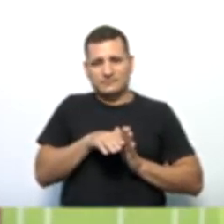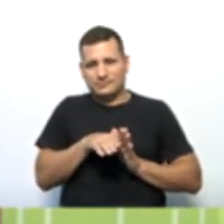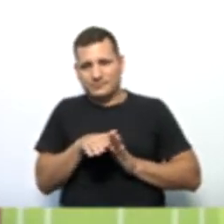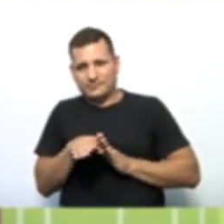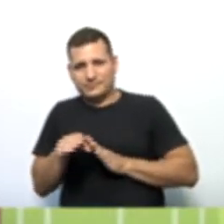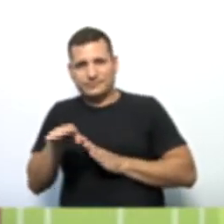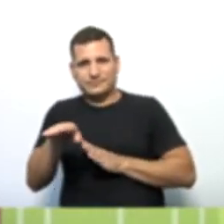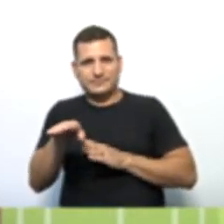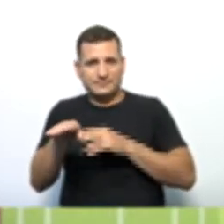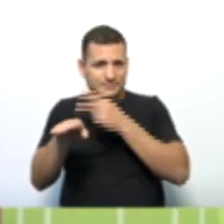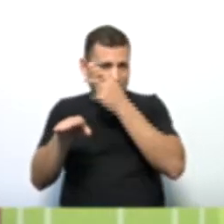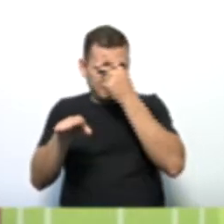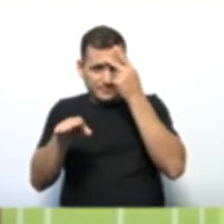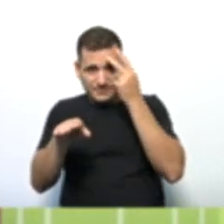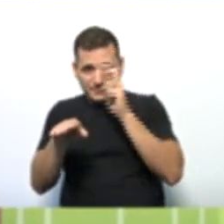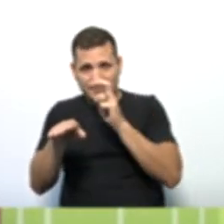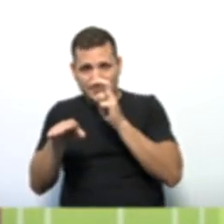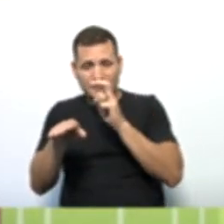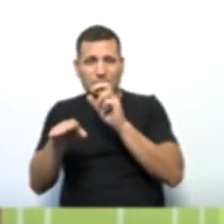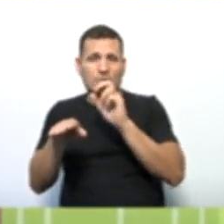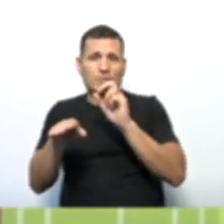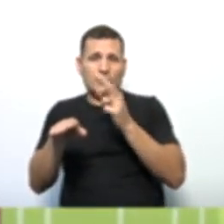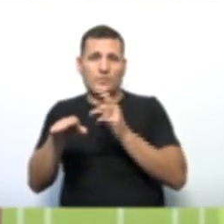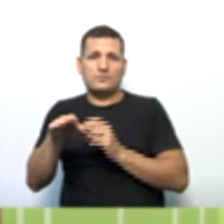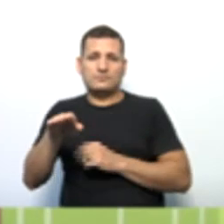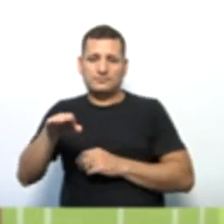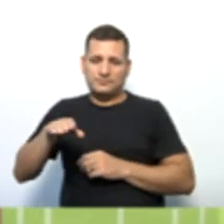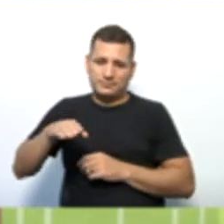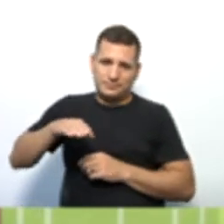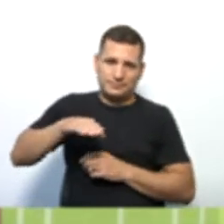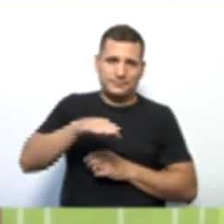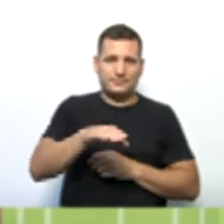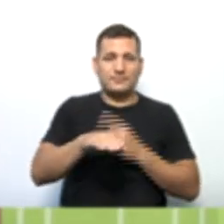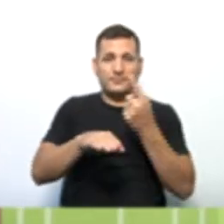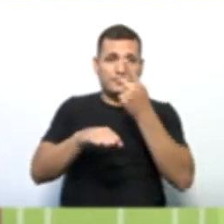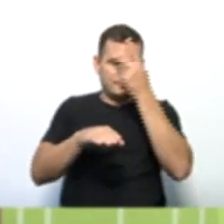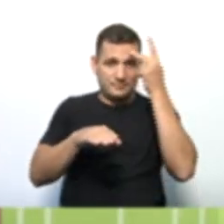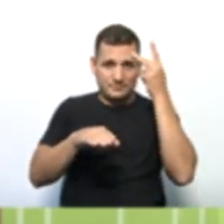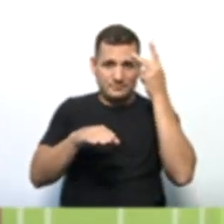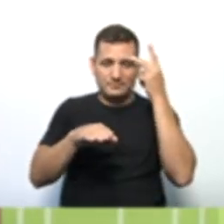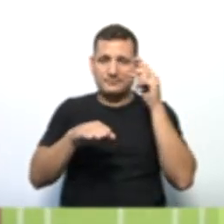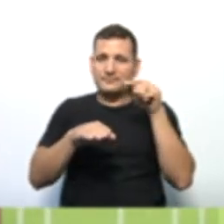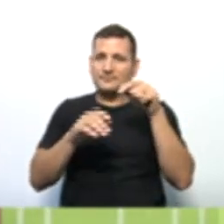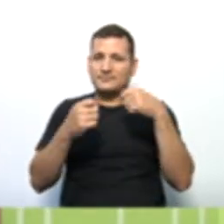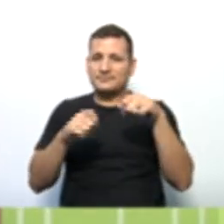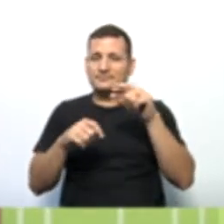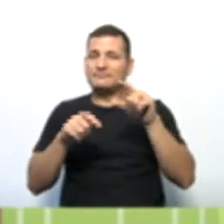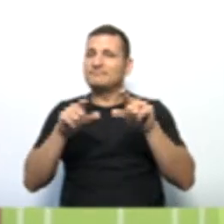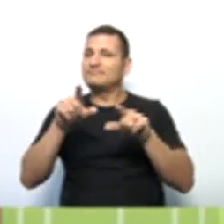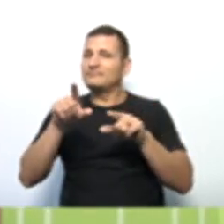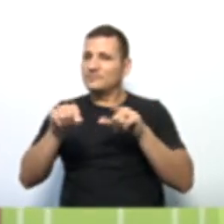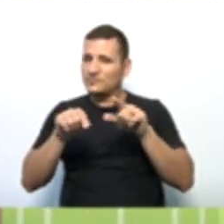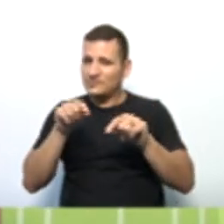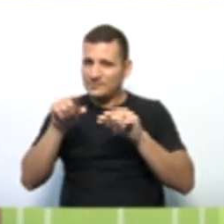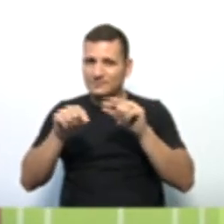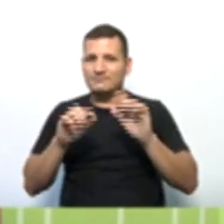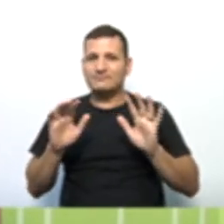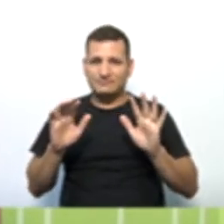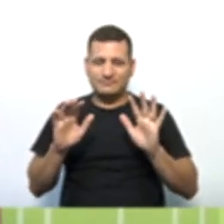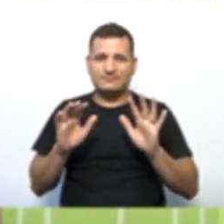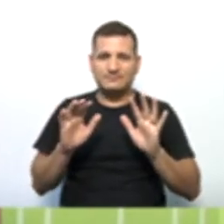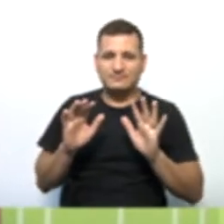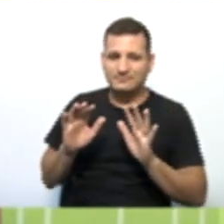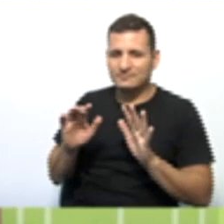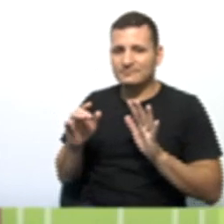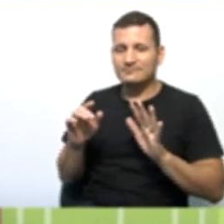ou de 1 pessoa? Ah, professor, não quero não. Não tem opção não, você tem que escolher. Você não pode sair correndo e deixar ali acontecer.